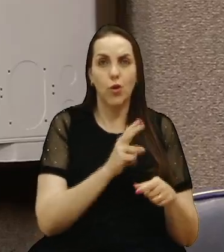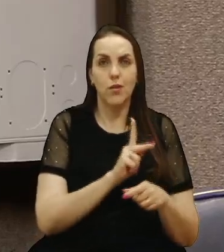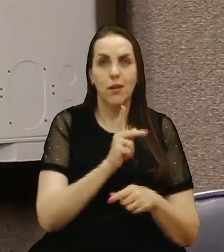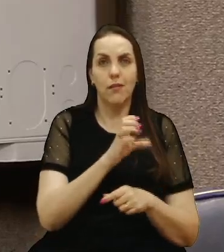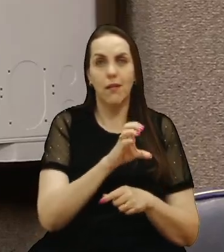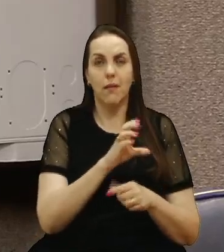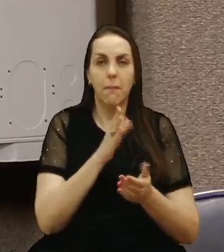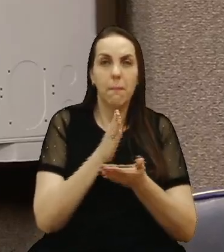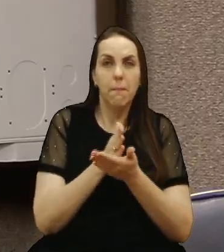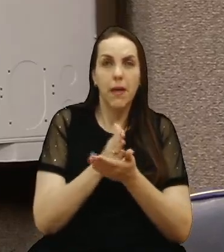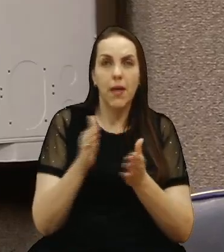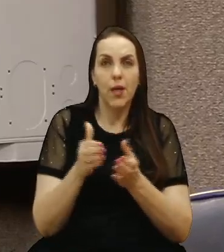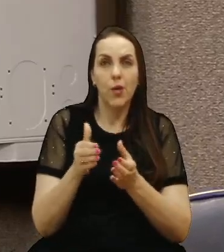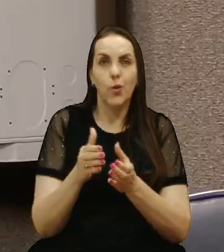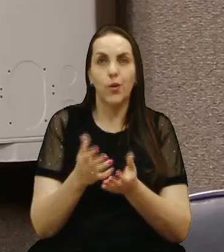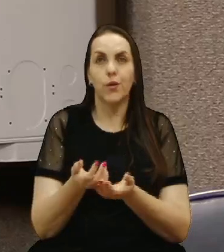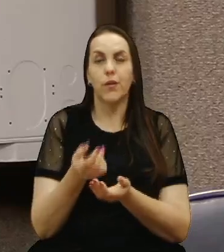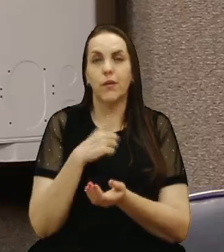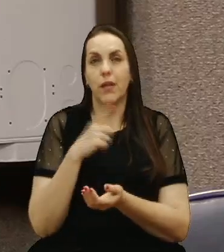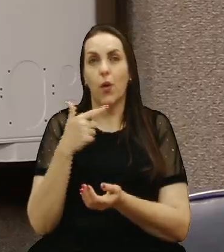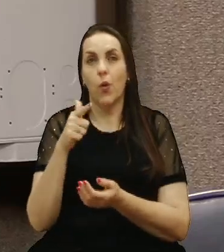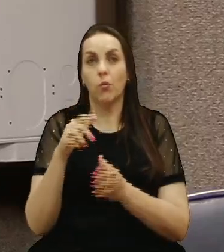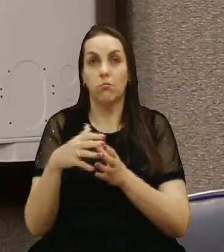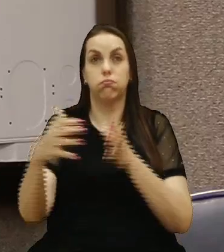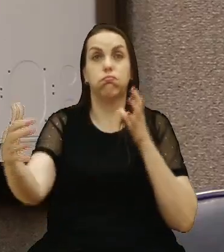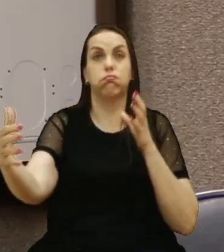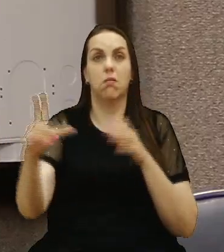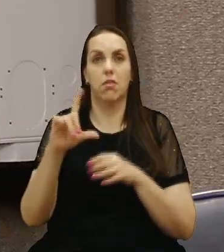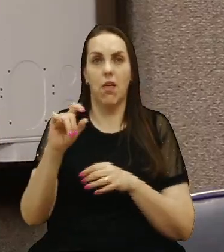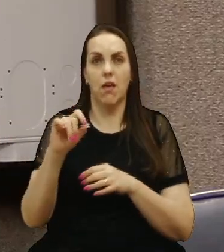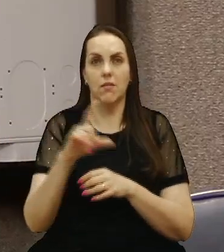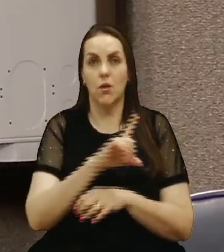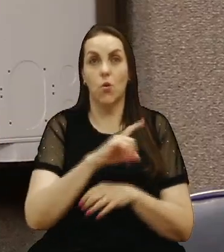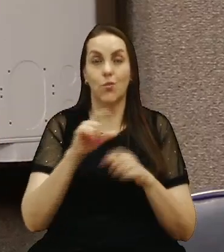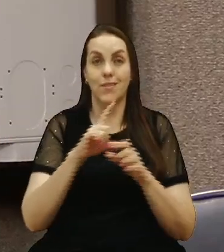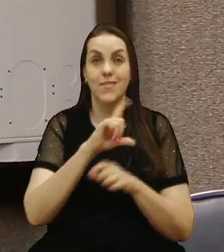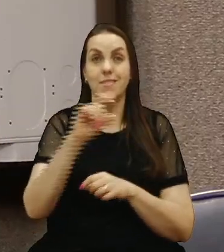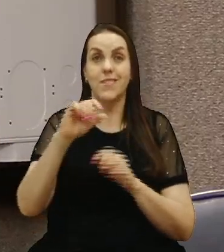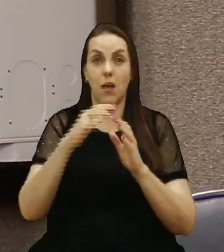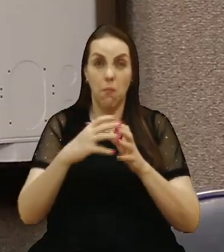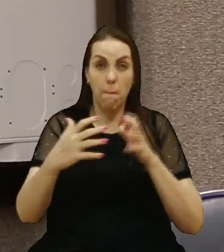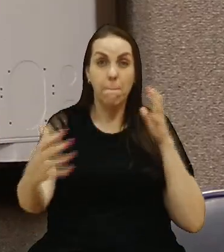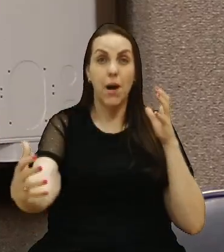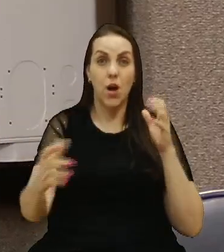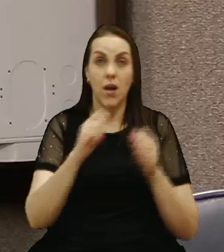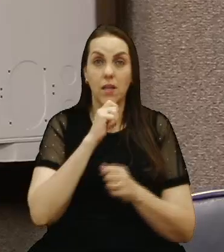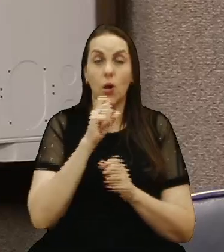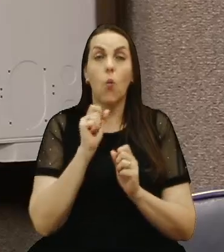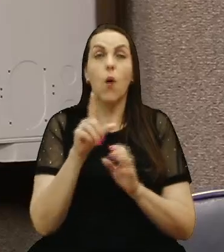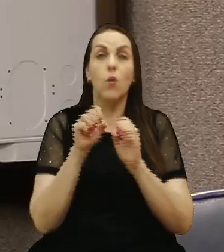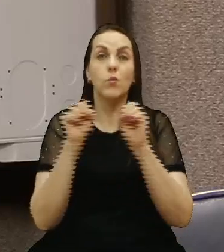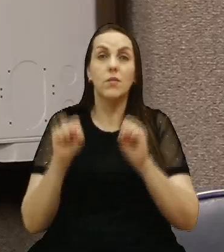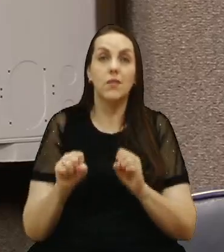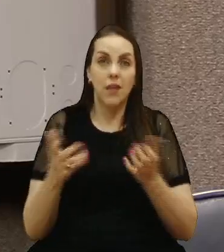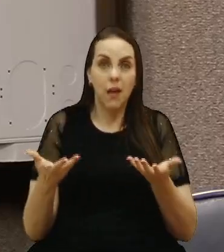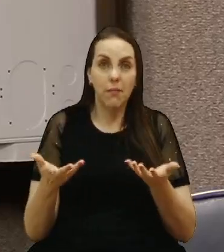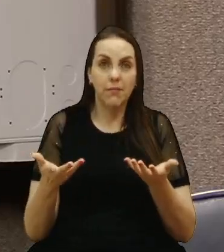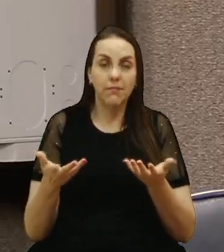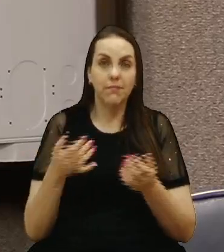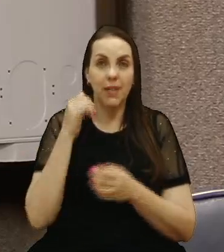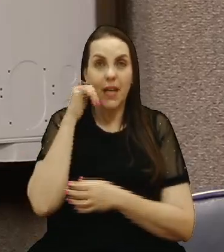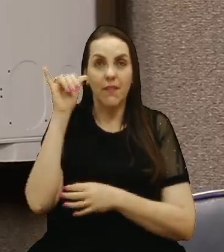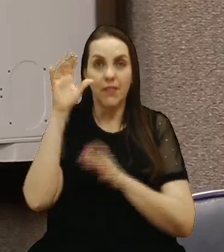meio hectare, tem o agricultor que trabalha com 10, outro trabalha com 100. Qual sistema vai ser adequado? O